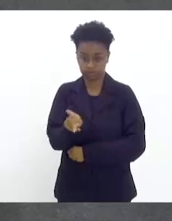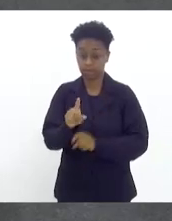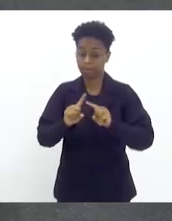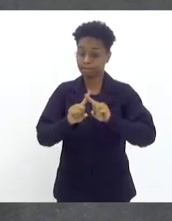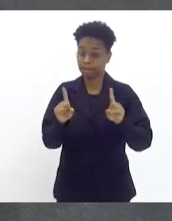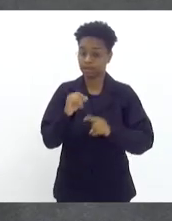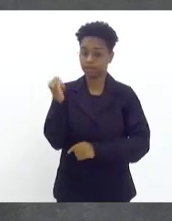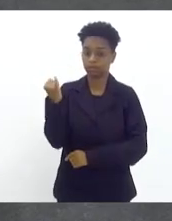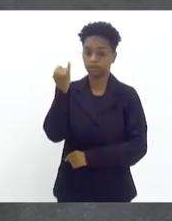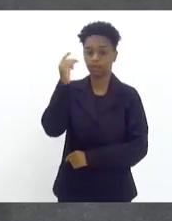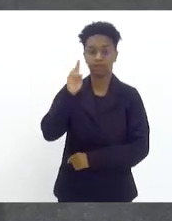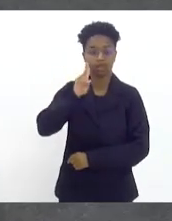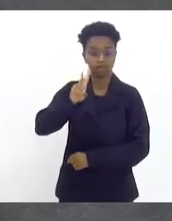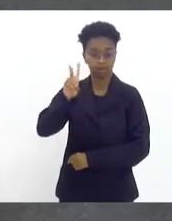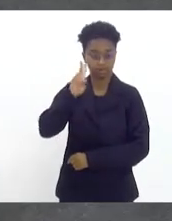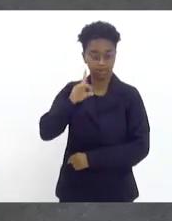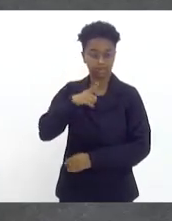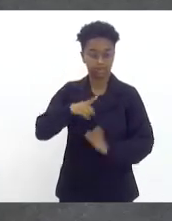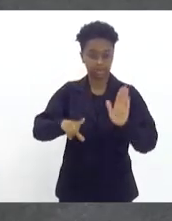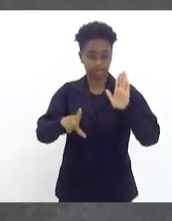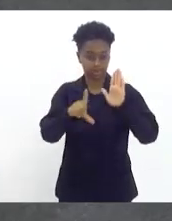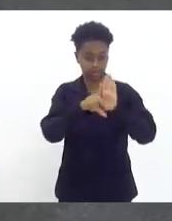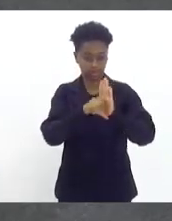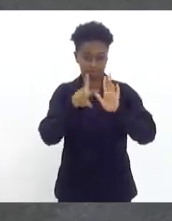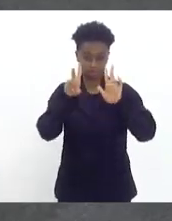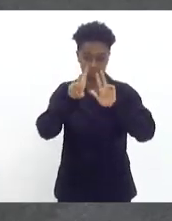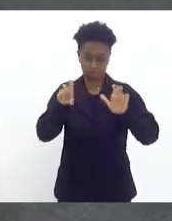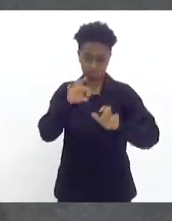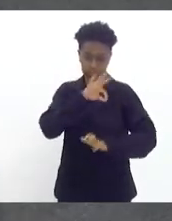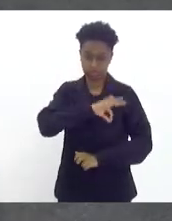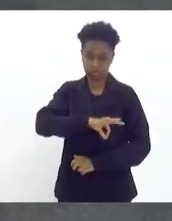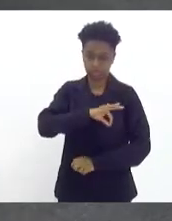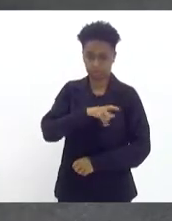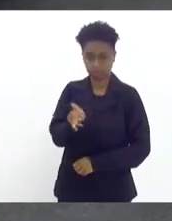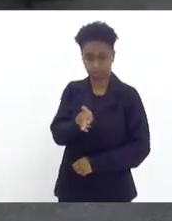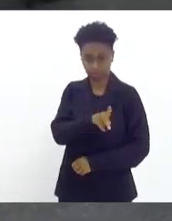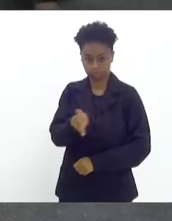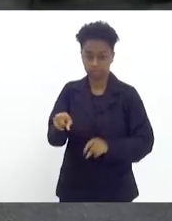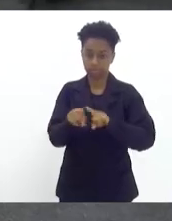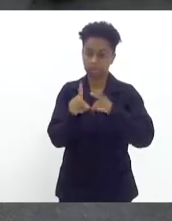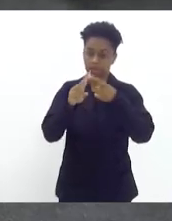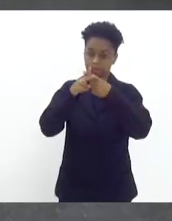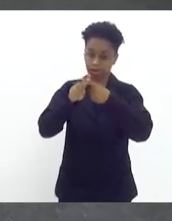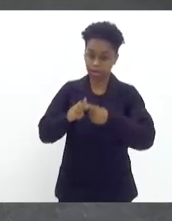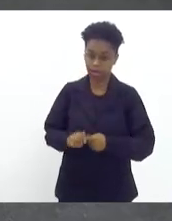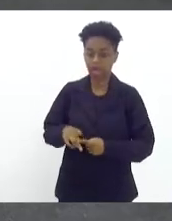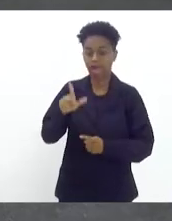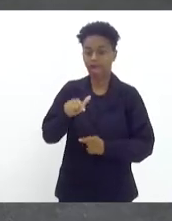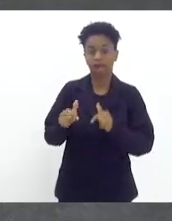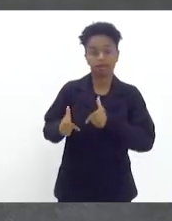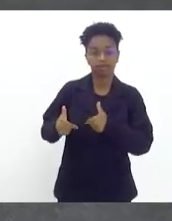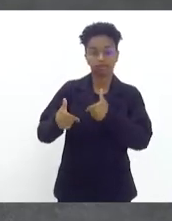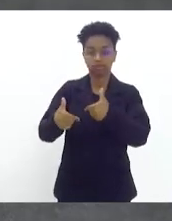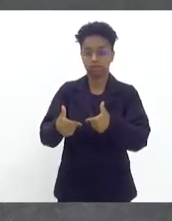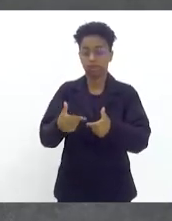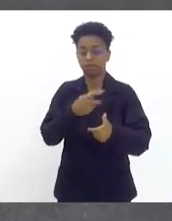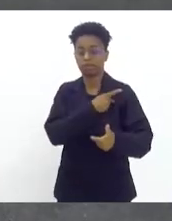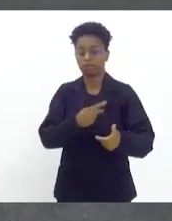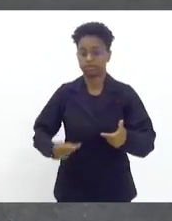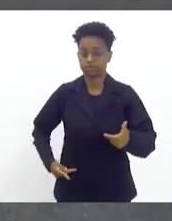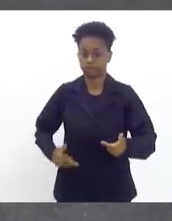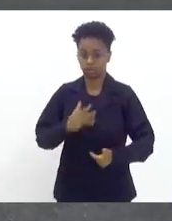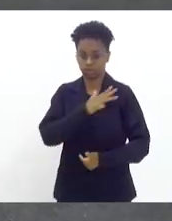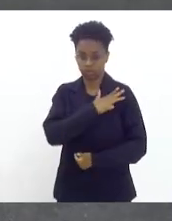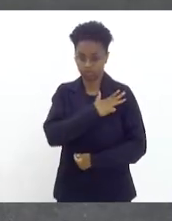lembrar que a lei do piso do magistério seus reajustes foi iniciativa do presidente Luiz Inácio Lula da